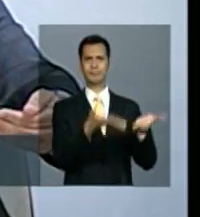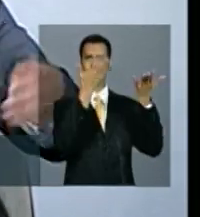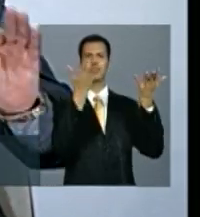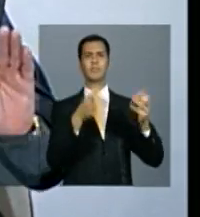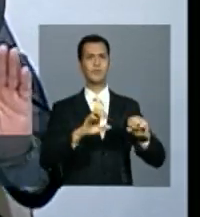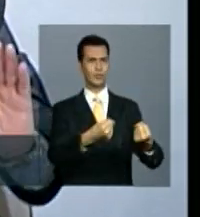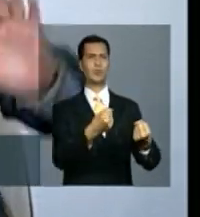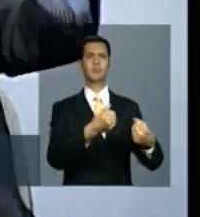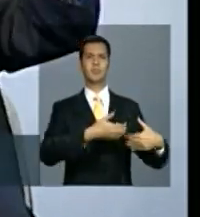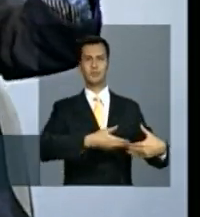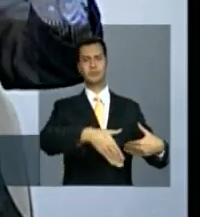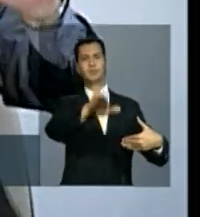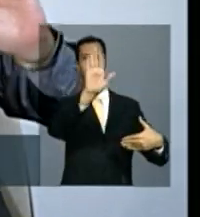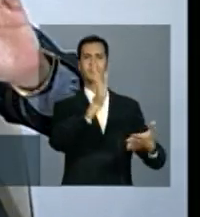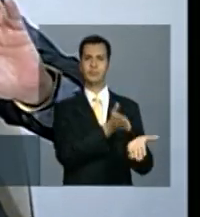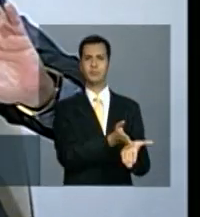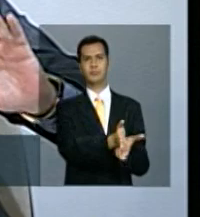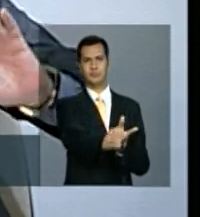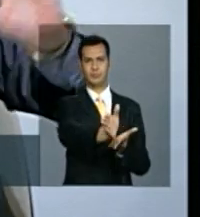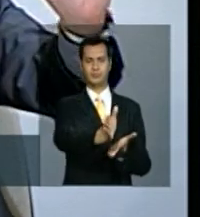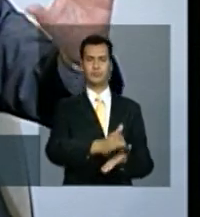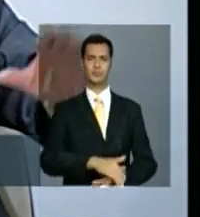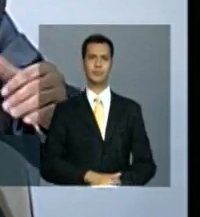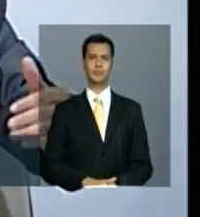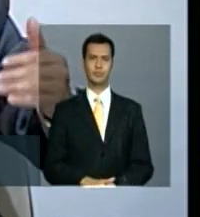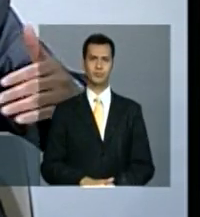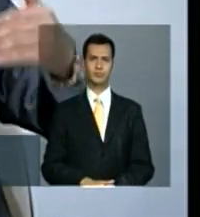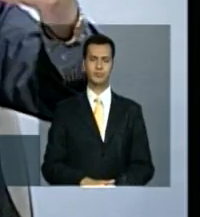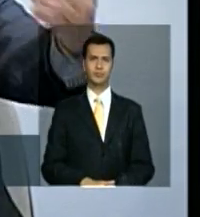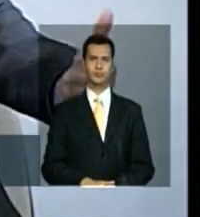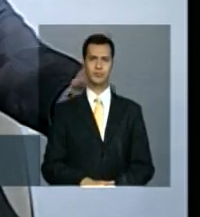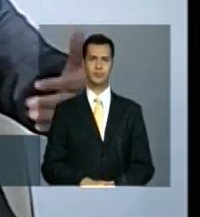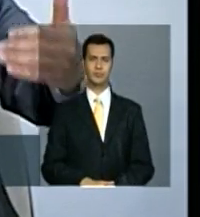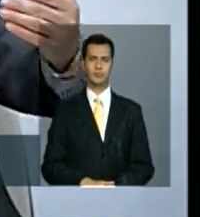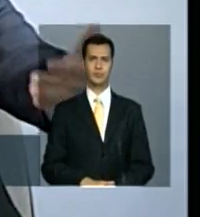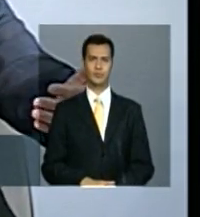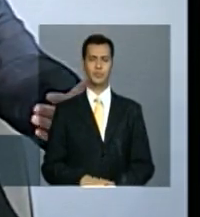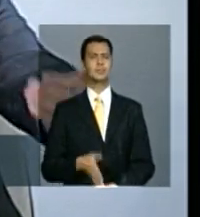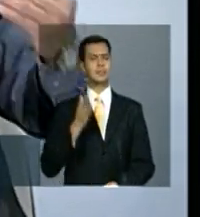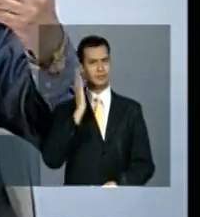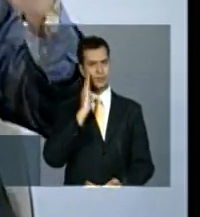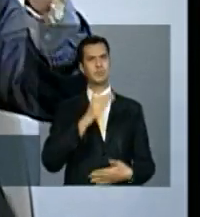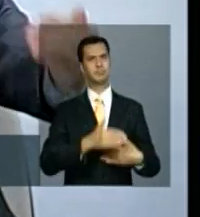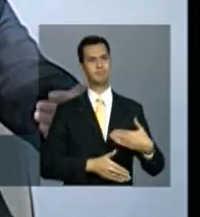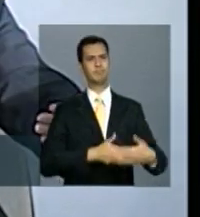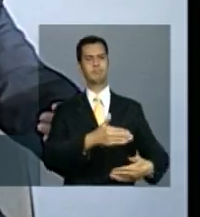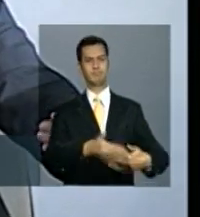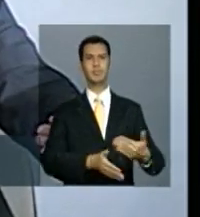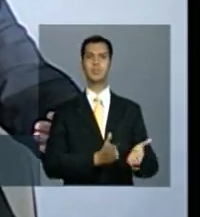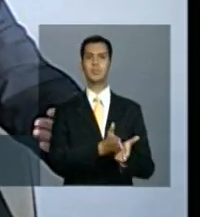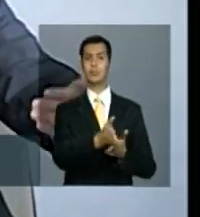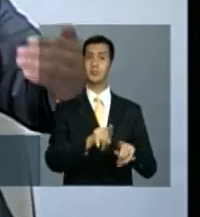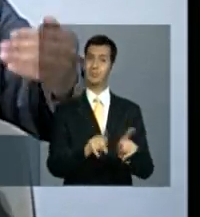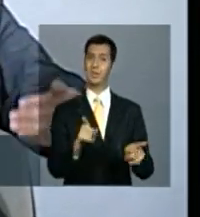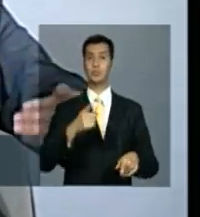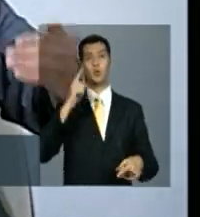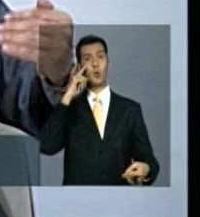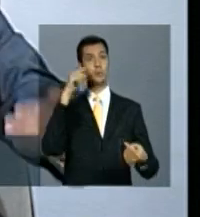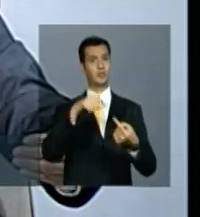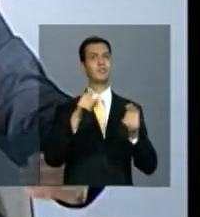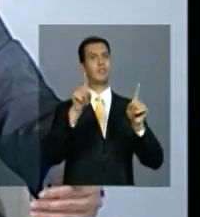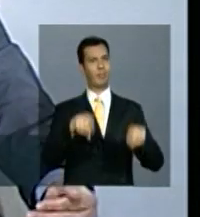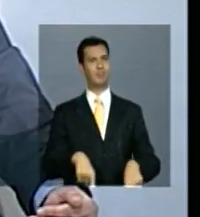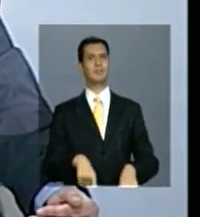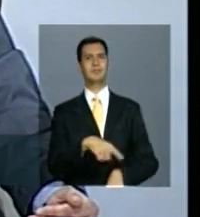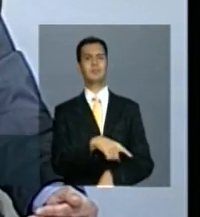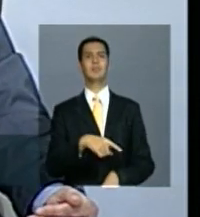consolidem e entrem eh Num circuito que obviamente é uma caminhada a ser perseguida mas esse é o nosso Horizonte nós queremos que